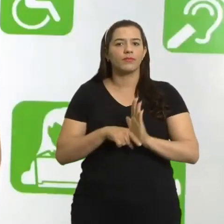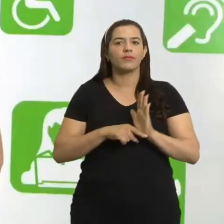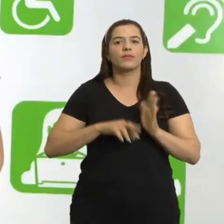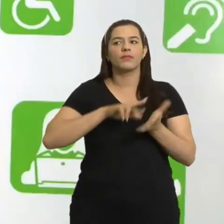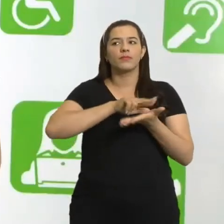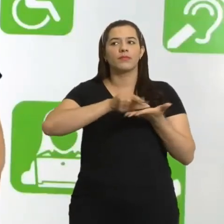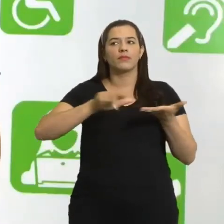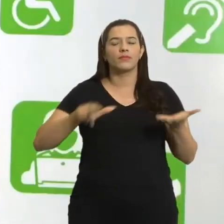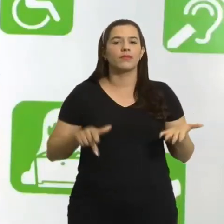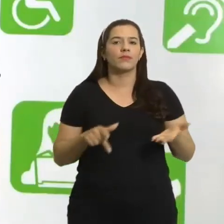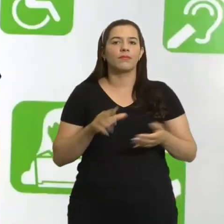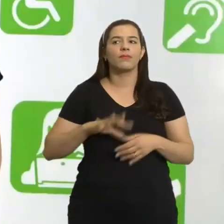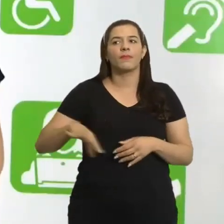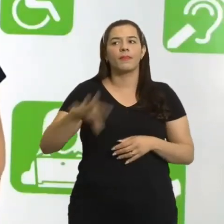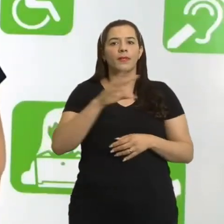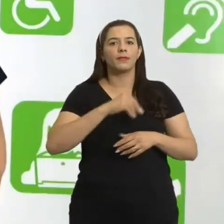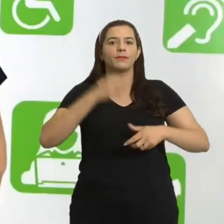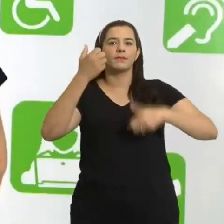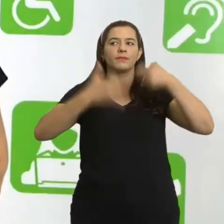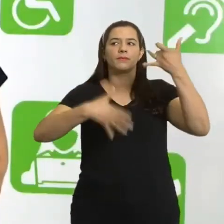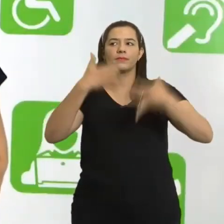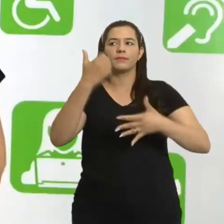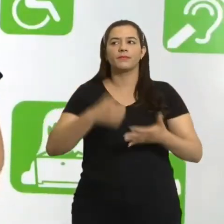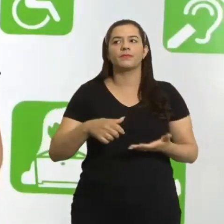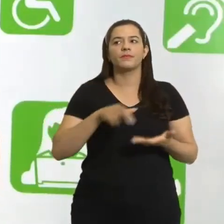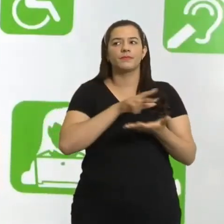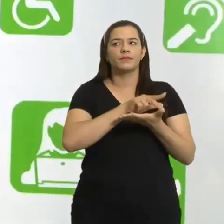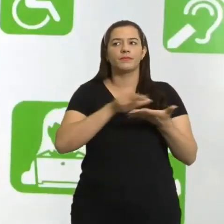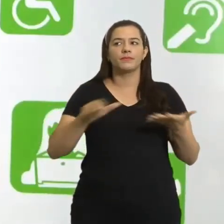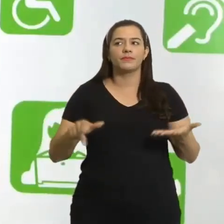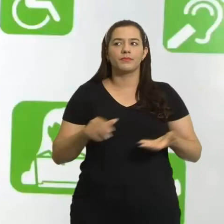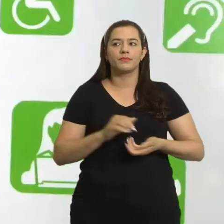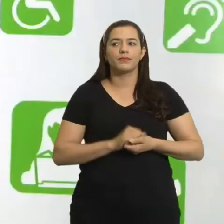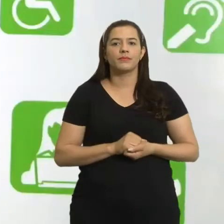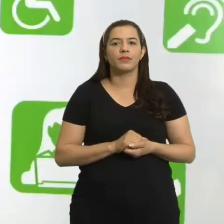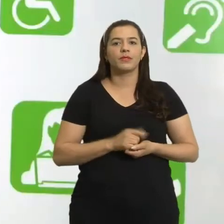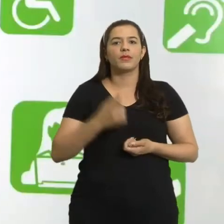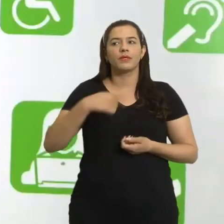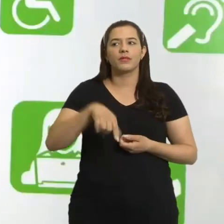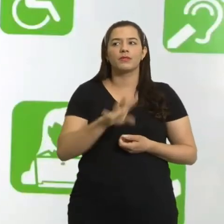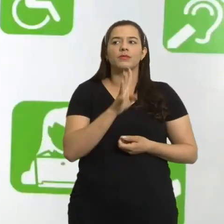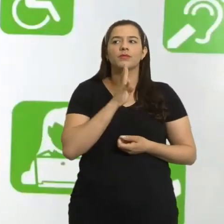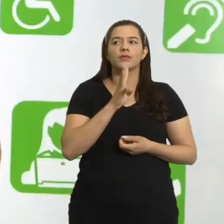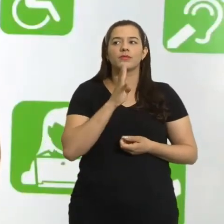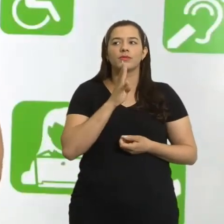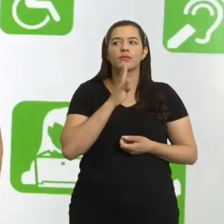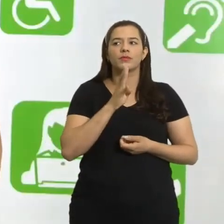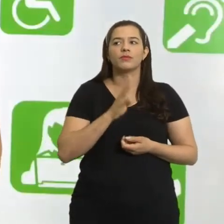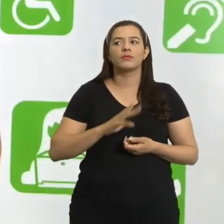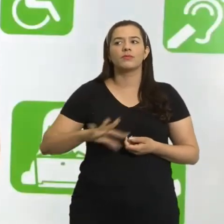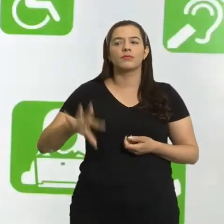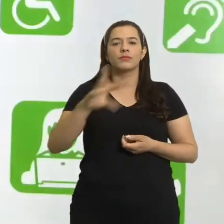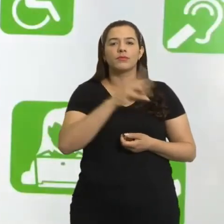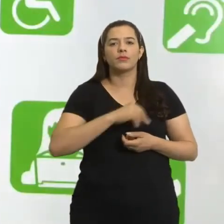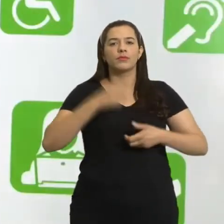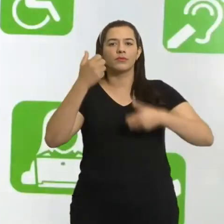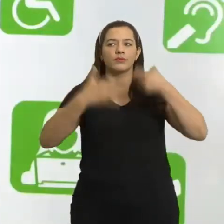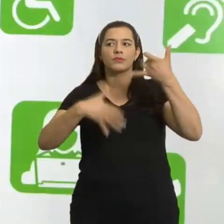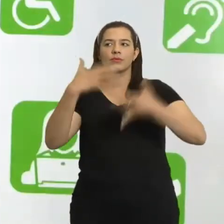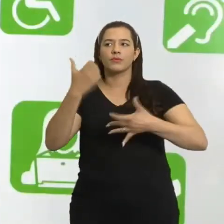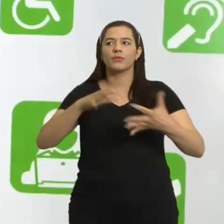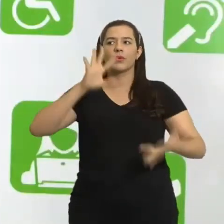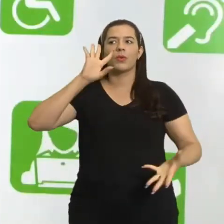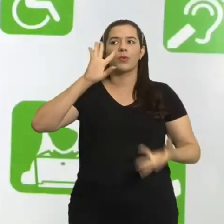utilizados ao longo do tempo. E esse conhecimento científico, ele proporcionou